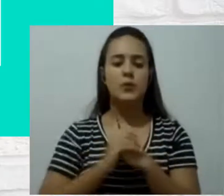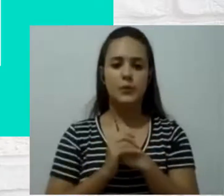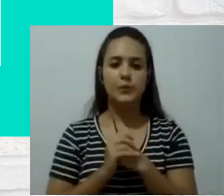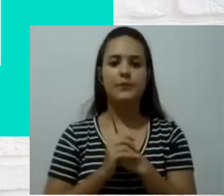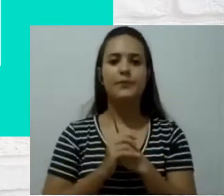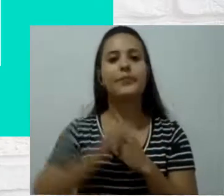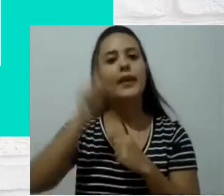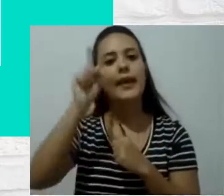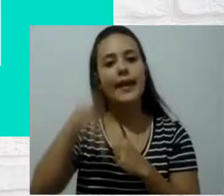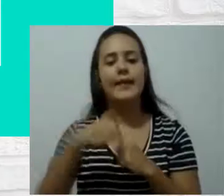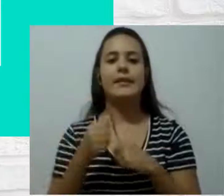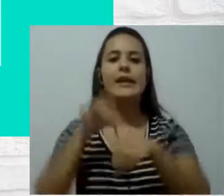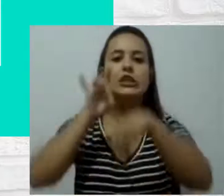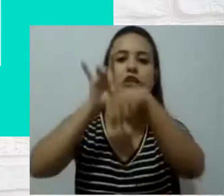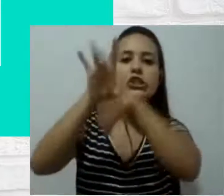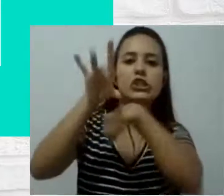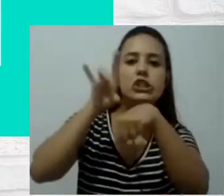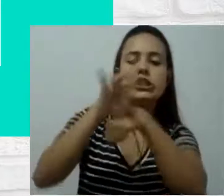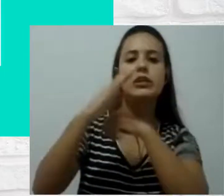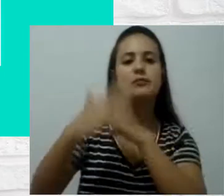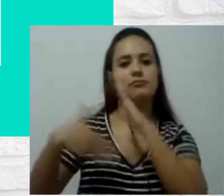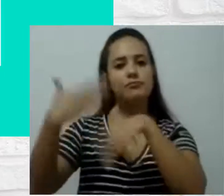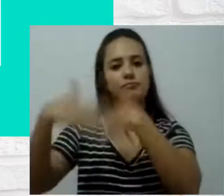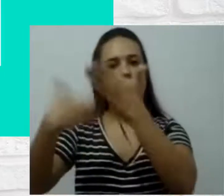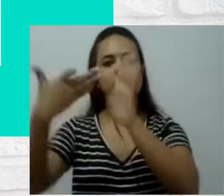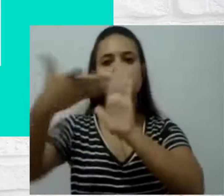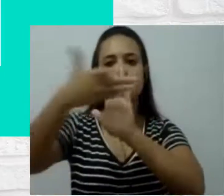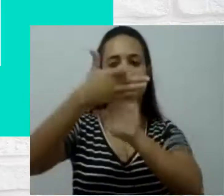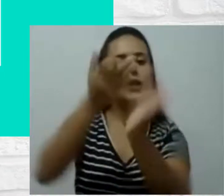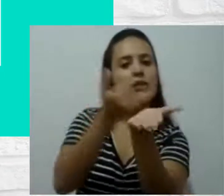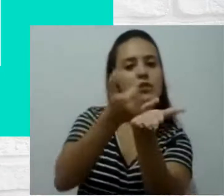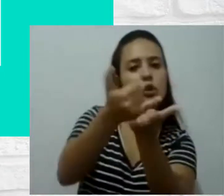que nós vamos seguir para pontos mais específicos, por exemplo,